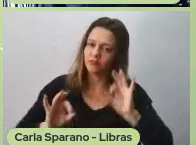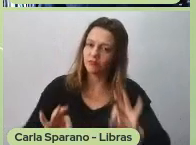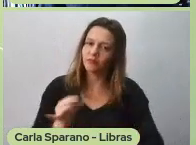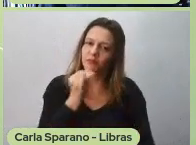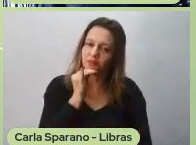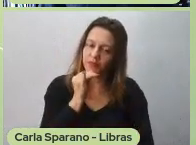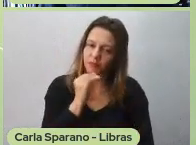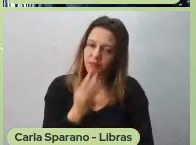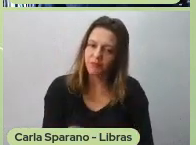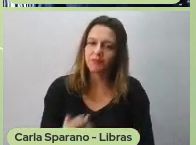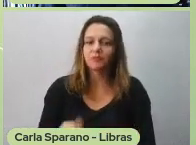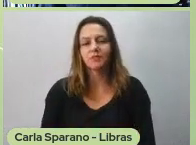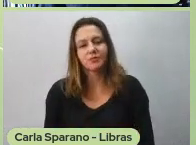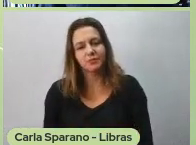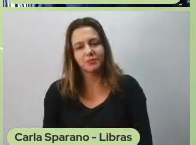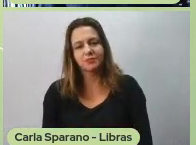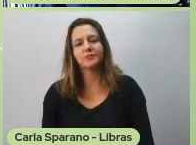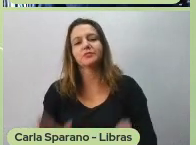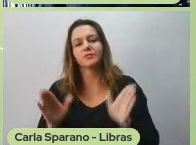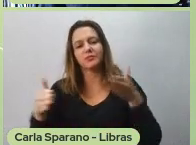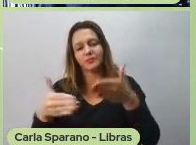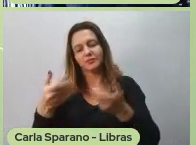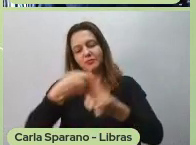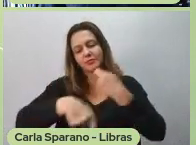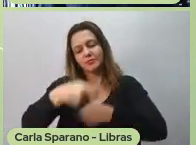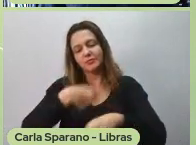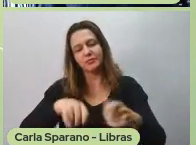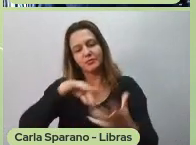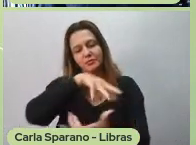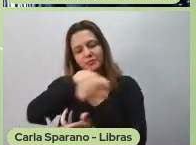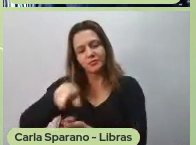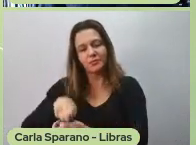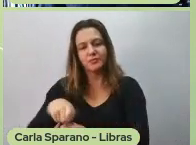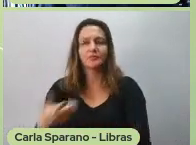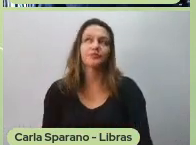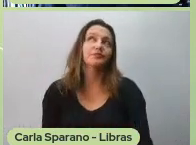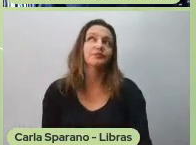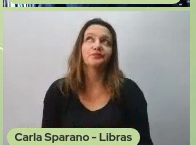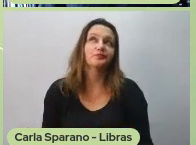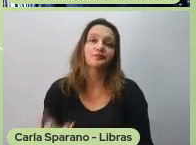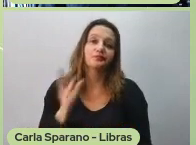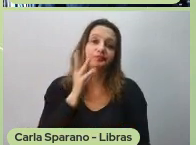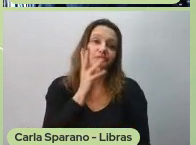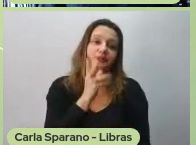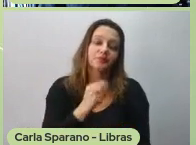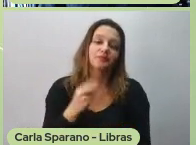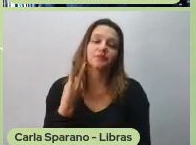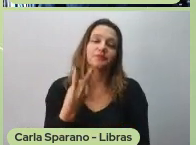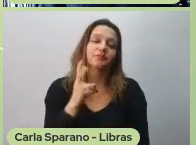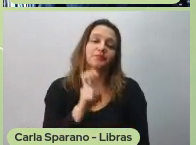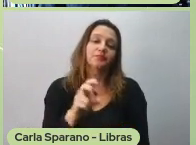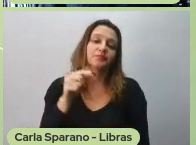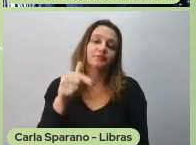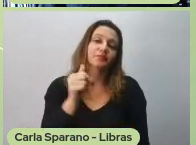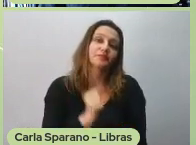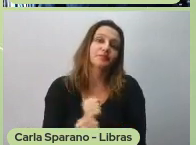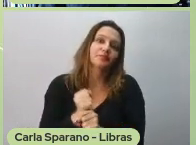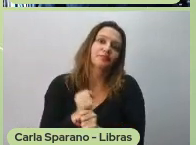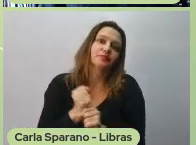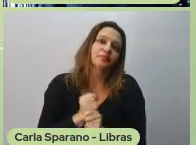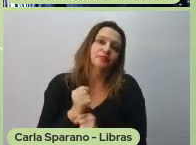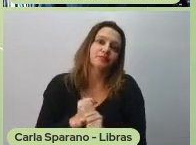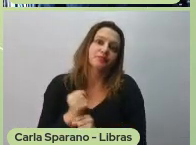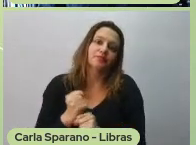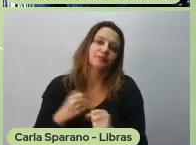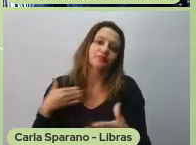como nos sinaliza o Fórum Econômico Mundial, a gente demoraria mais de 257 anos para chegar à